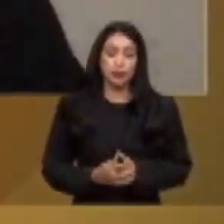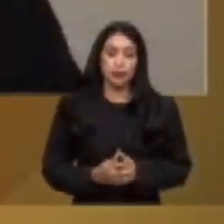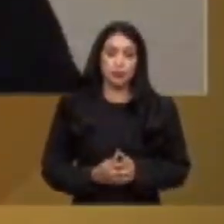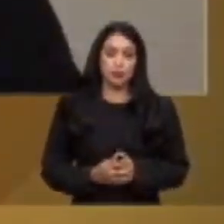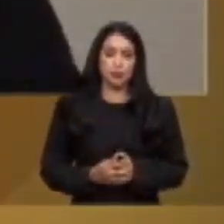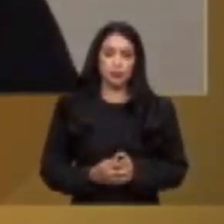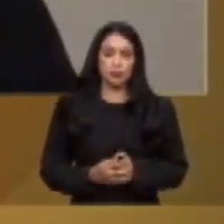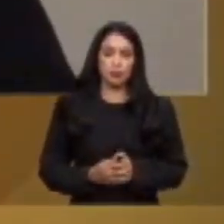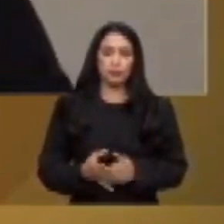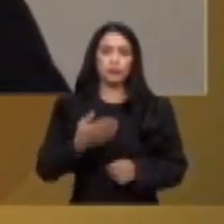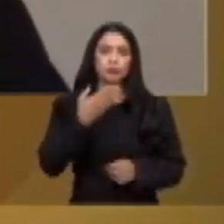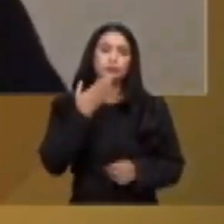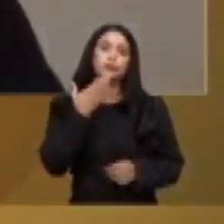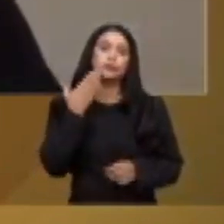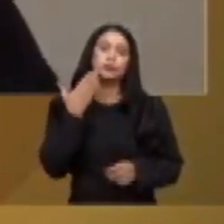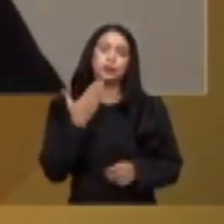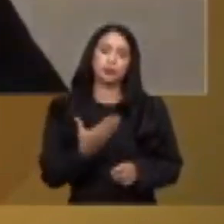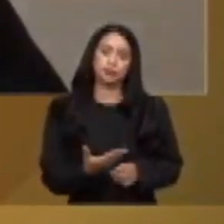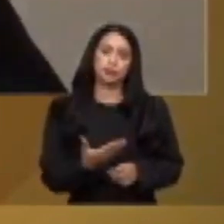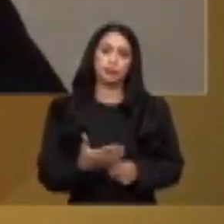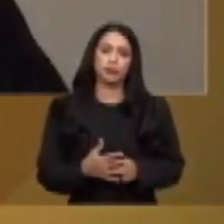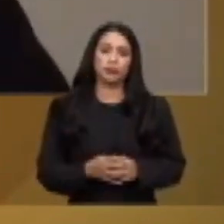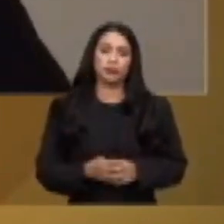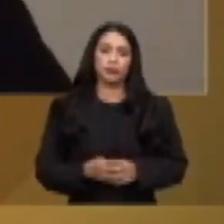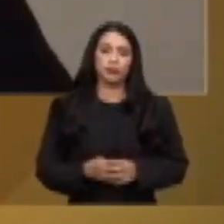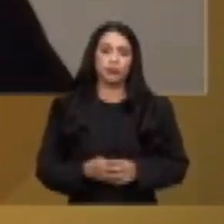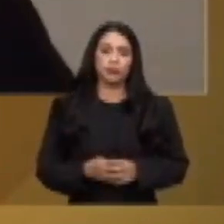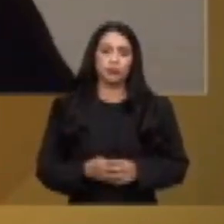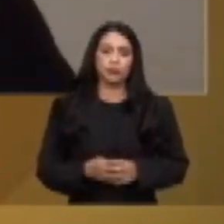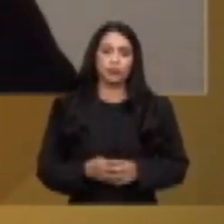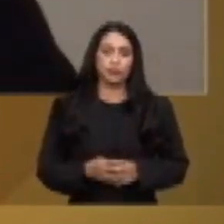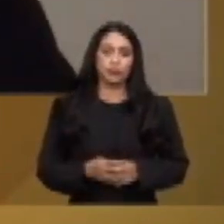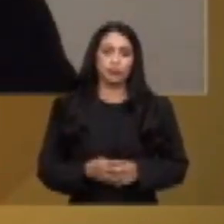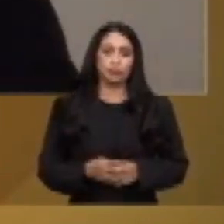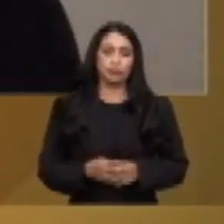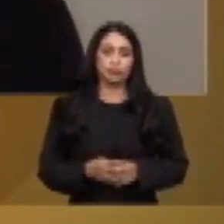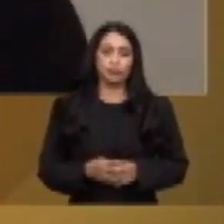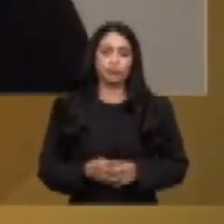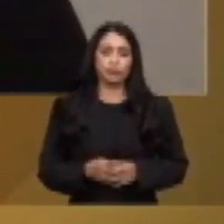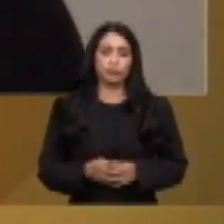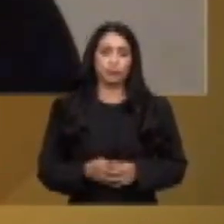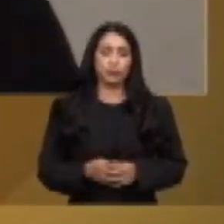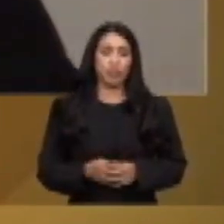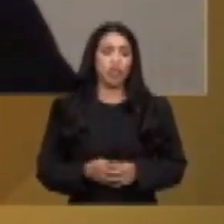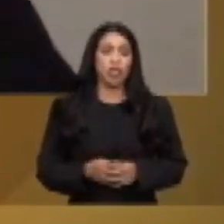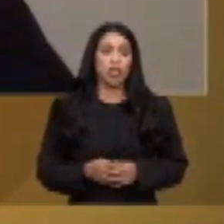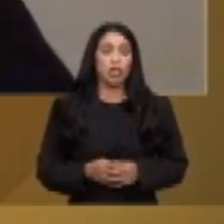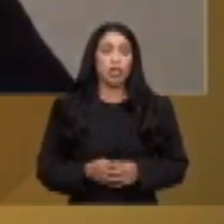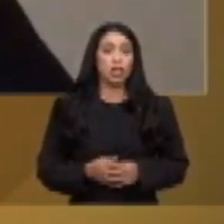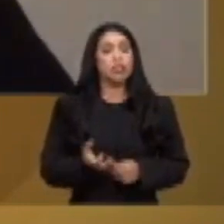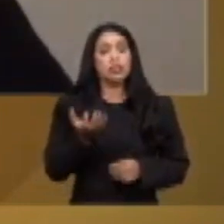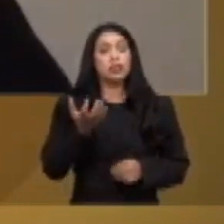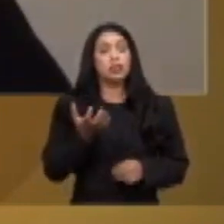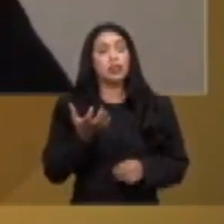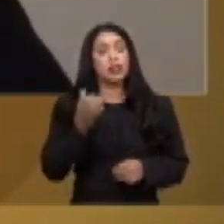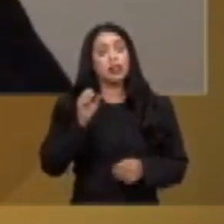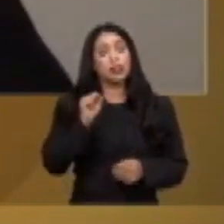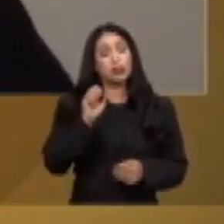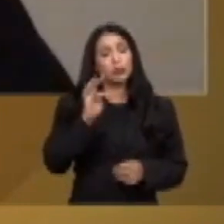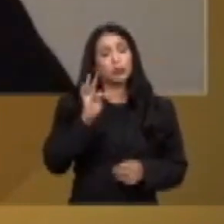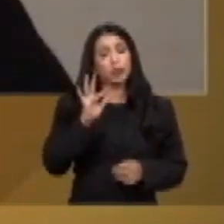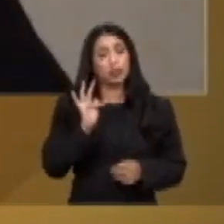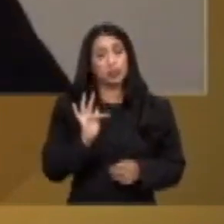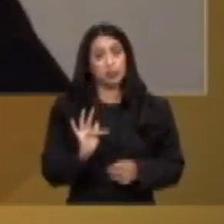Os requerentes, de certa maneira, buscam o Supremo Tribunal Federal